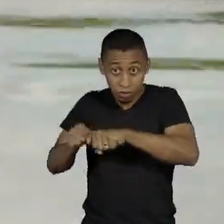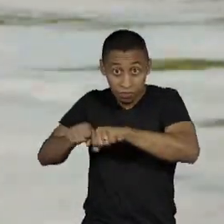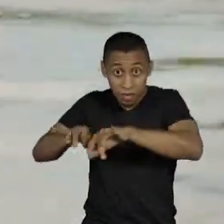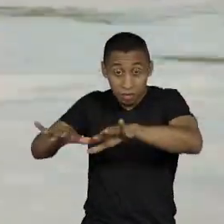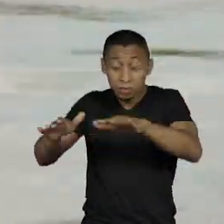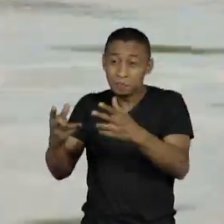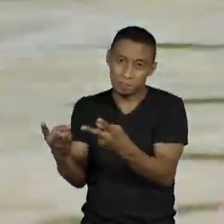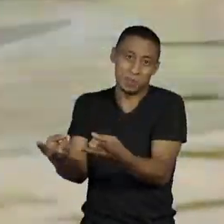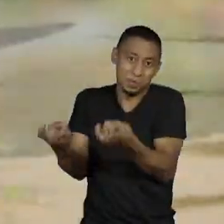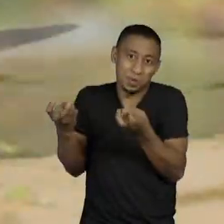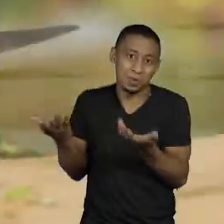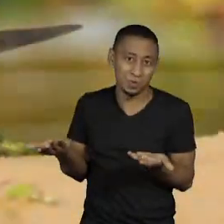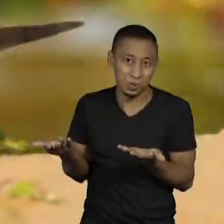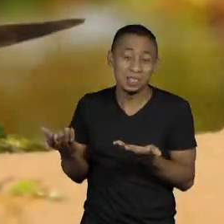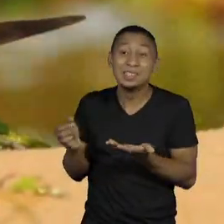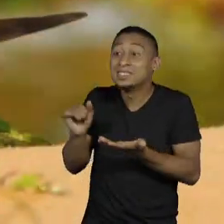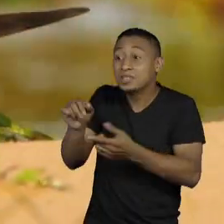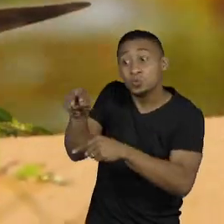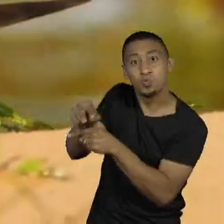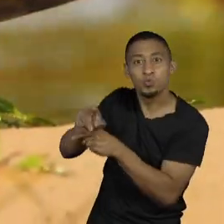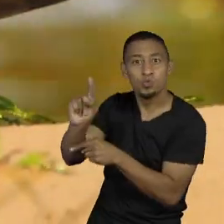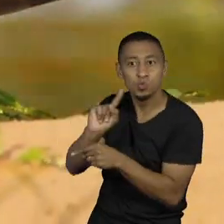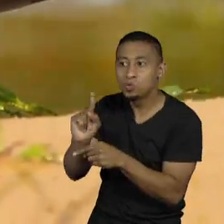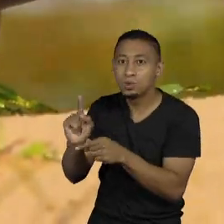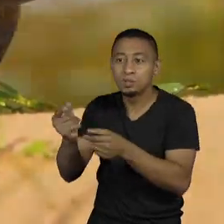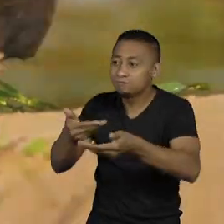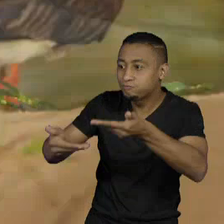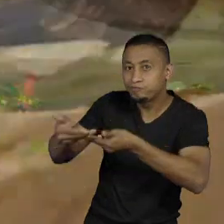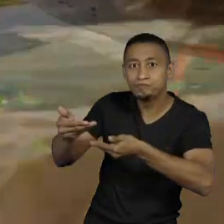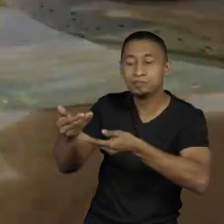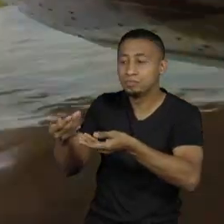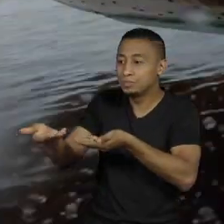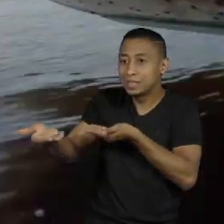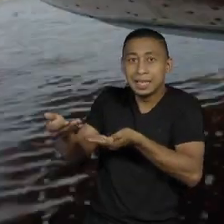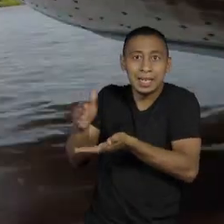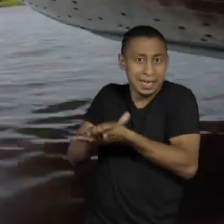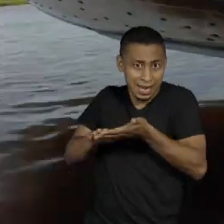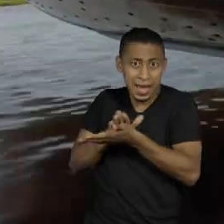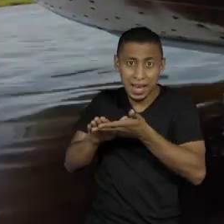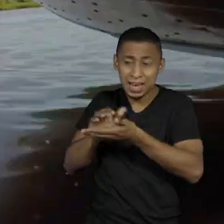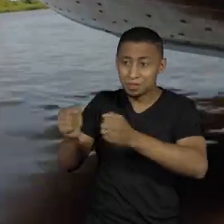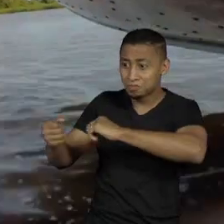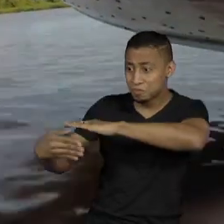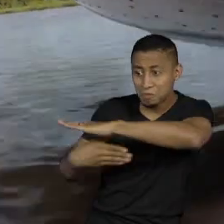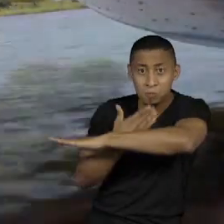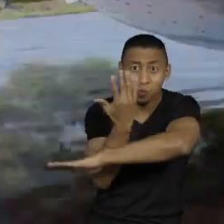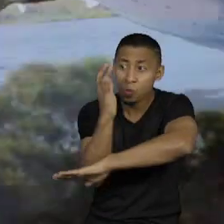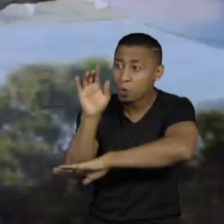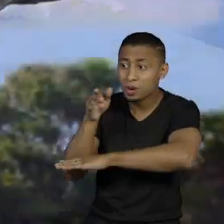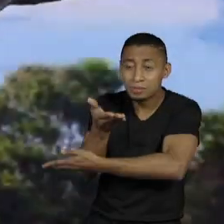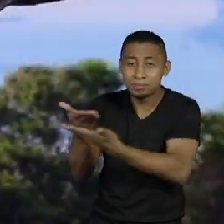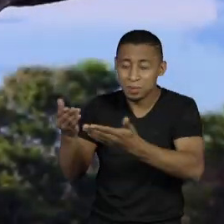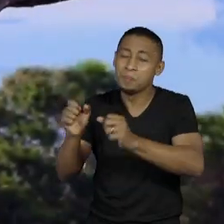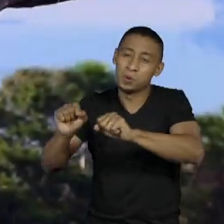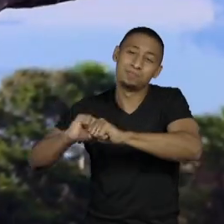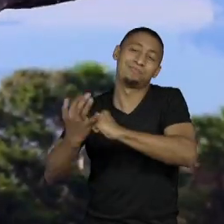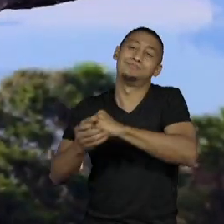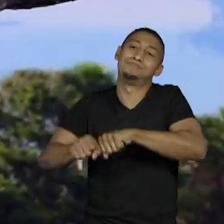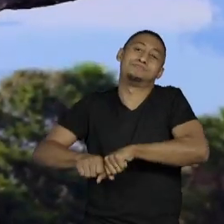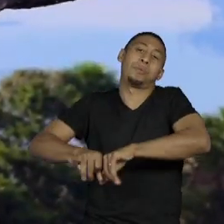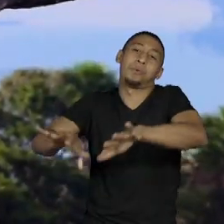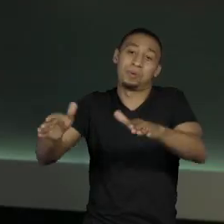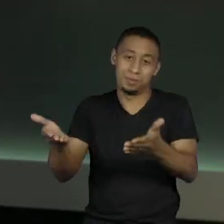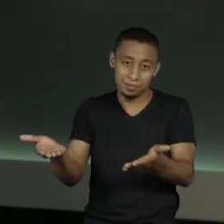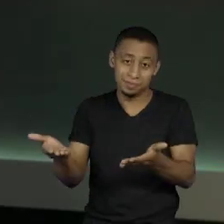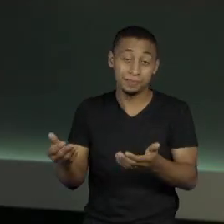como podem ser as consequências da não conservação dos ecossistemas e da preservação do meio ambiente. O que